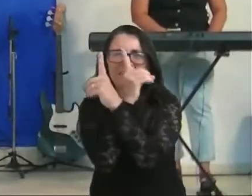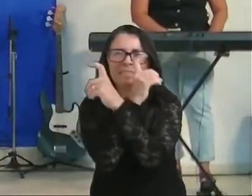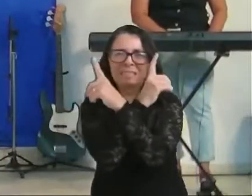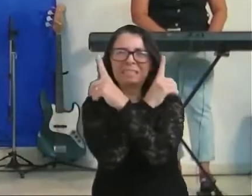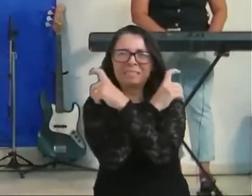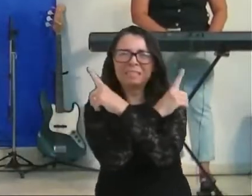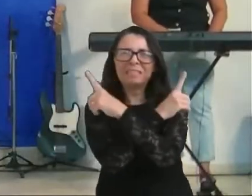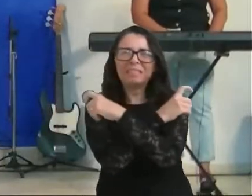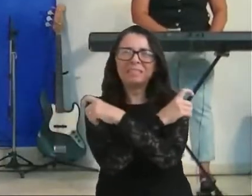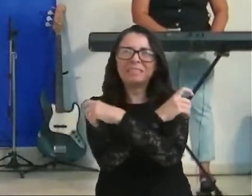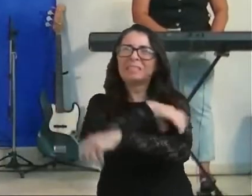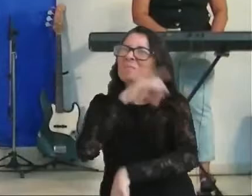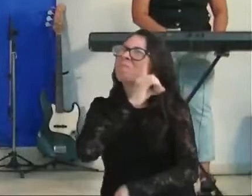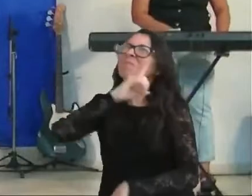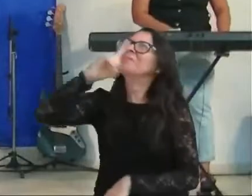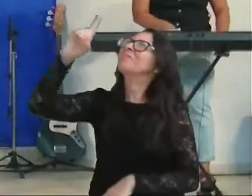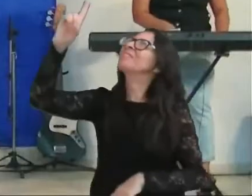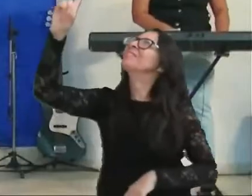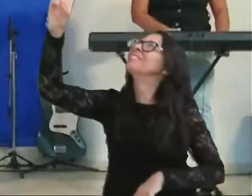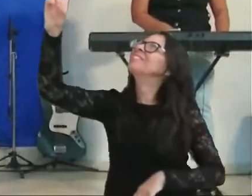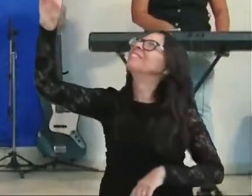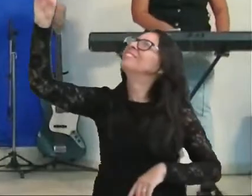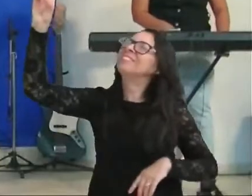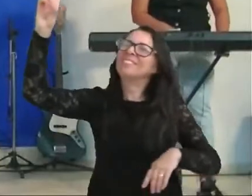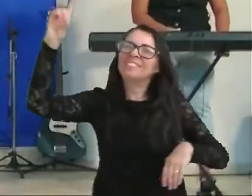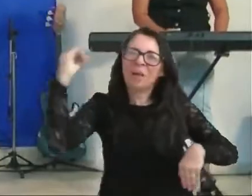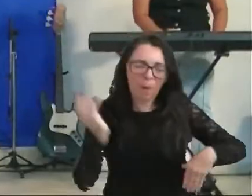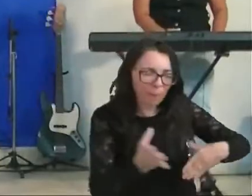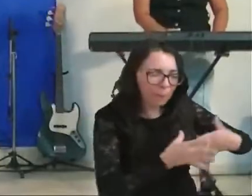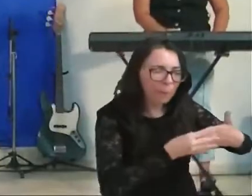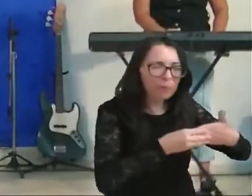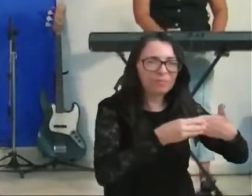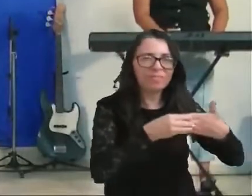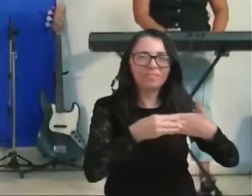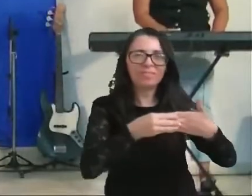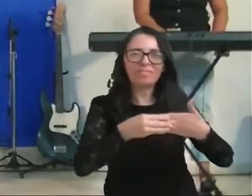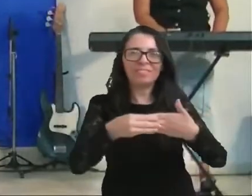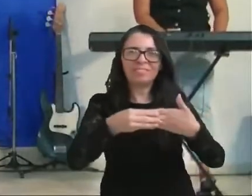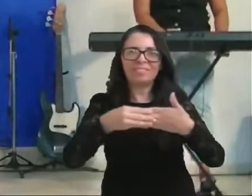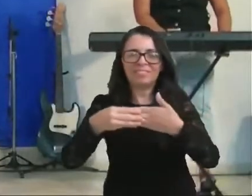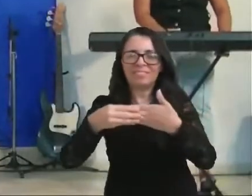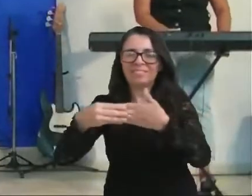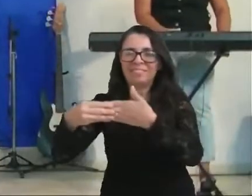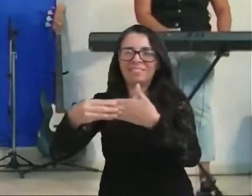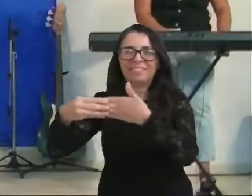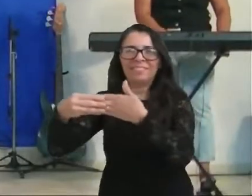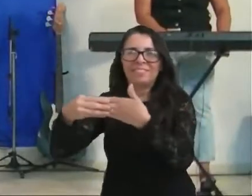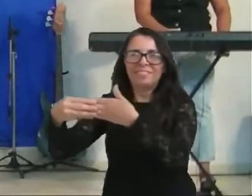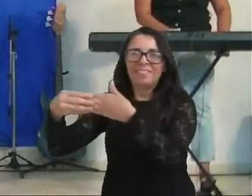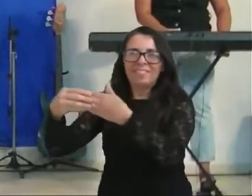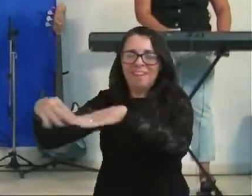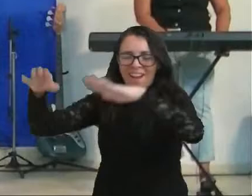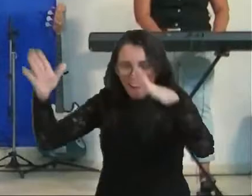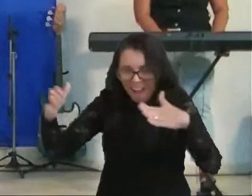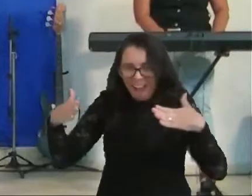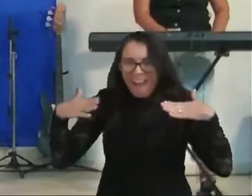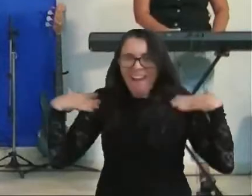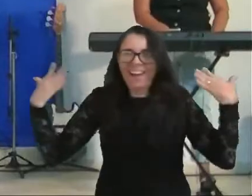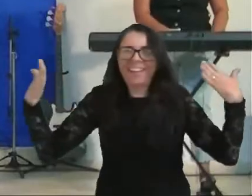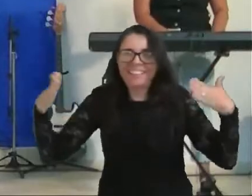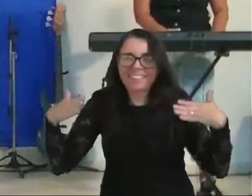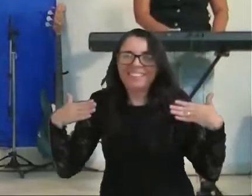vai me fazer andar por sobre as águas, rompendo em